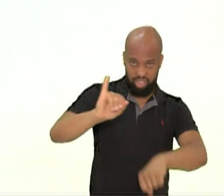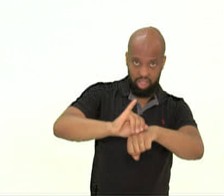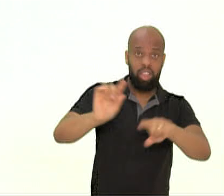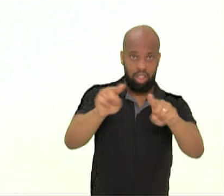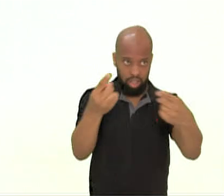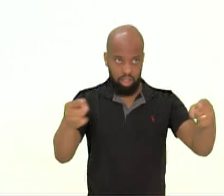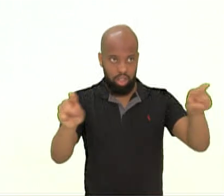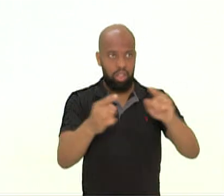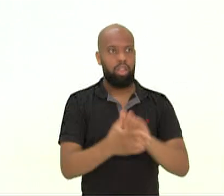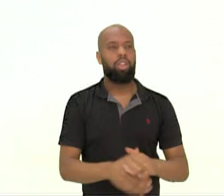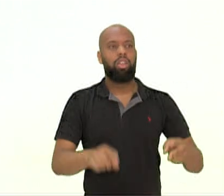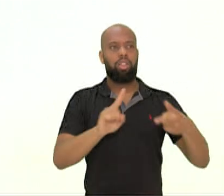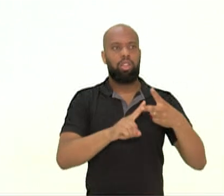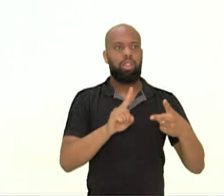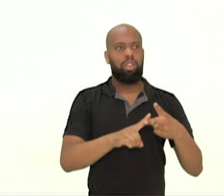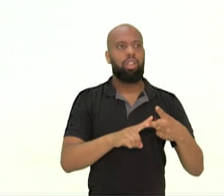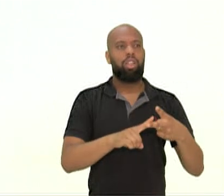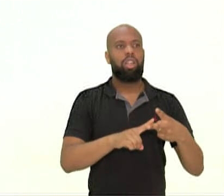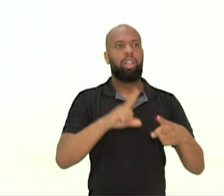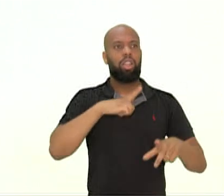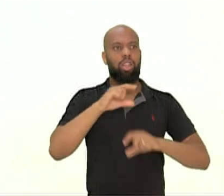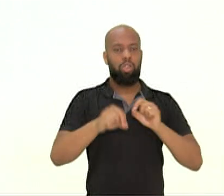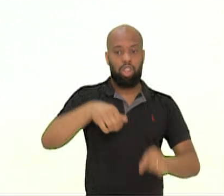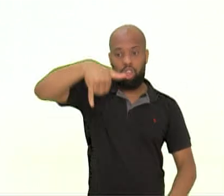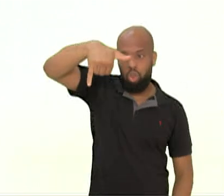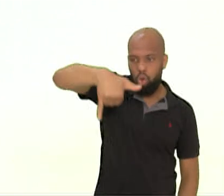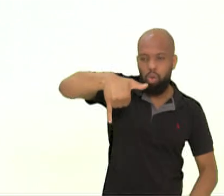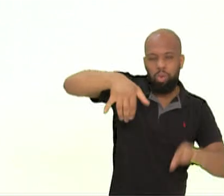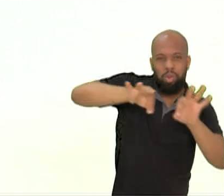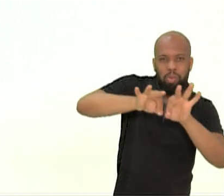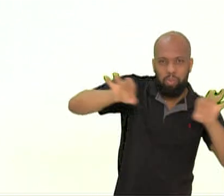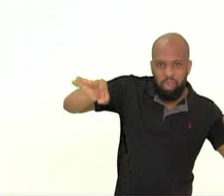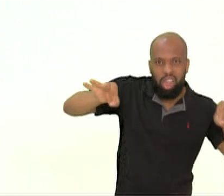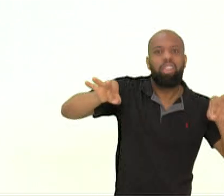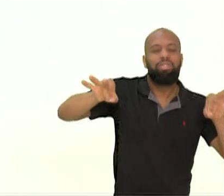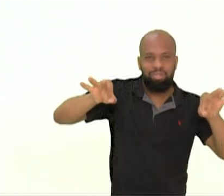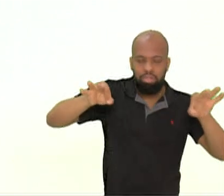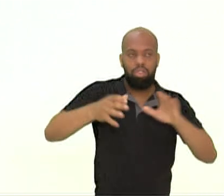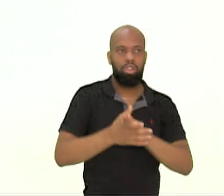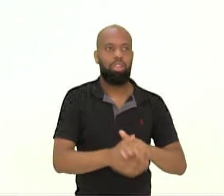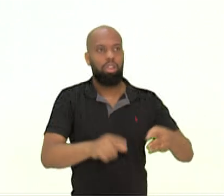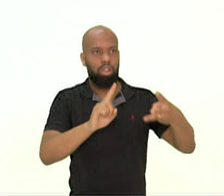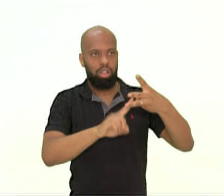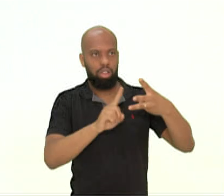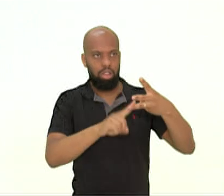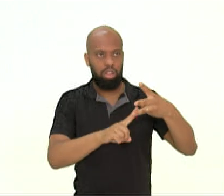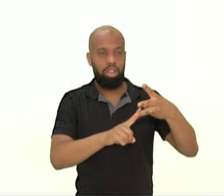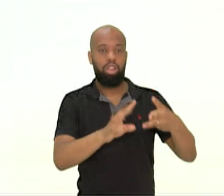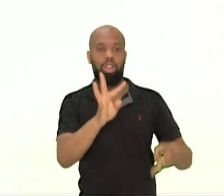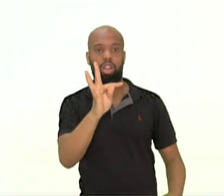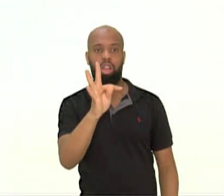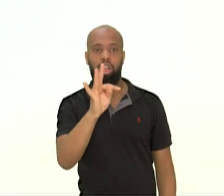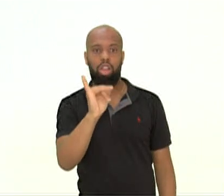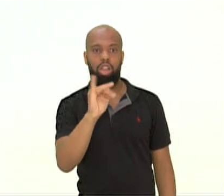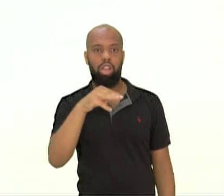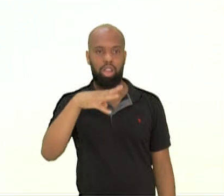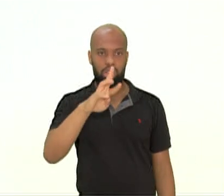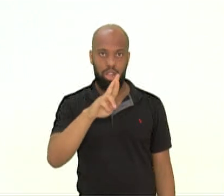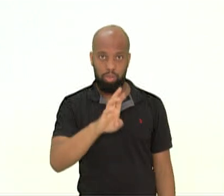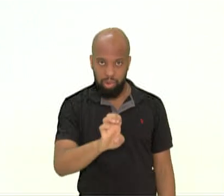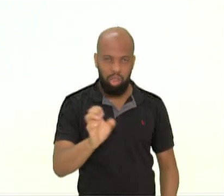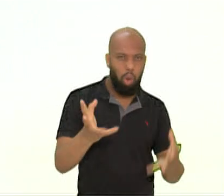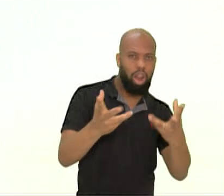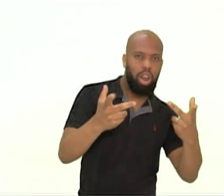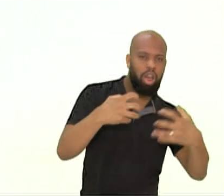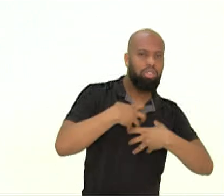instrumentos musicais. Letra B, comprimento de onda dos instrumentos musicais. E letra C, timbre diferente dos